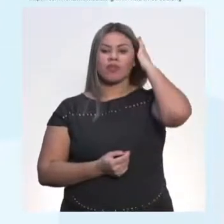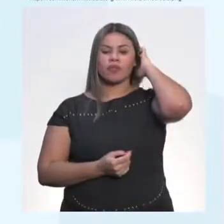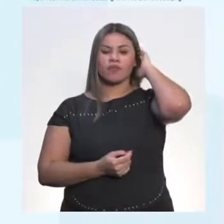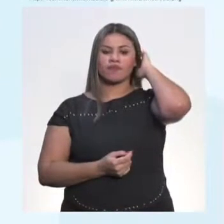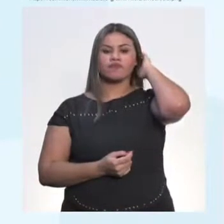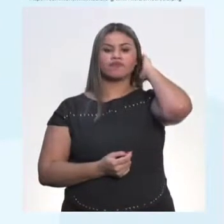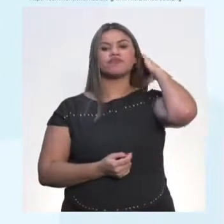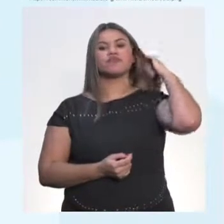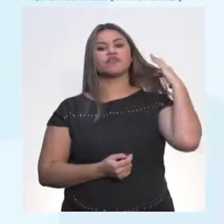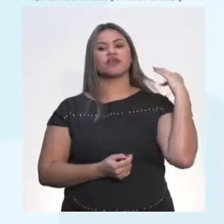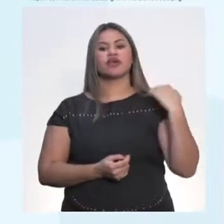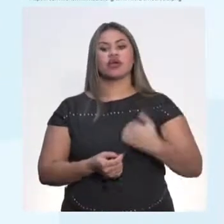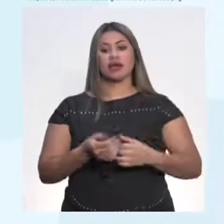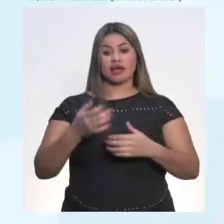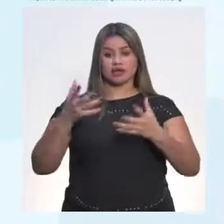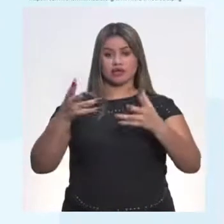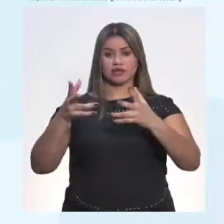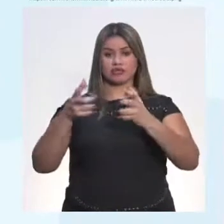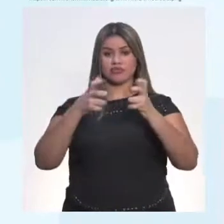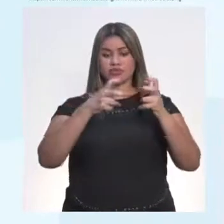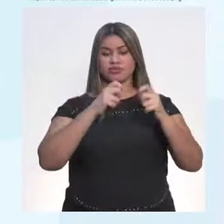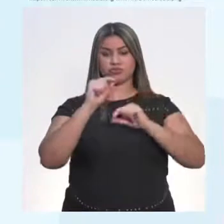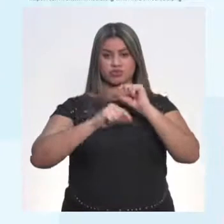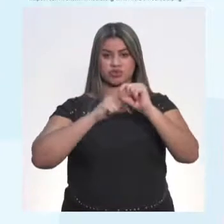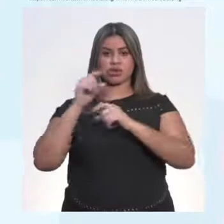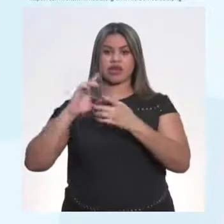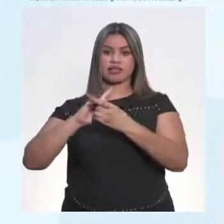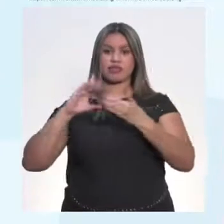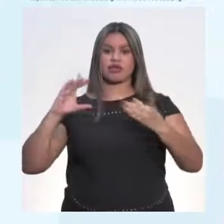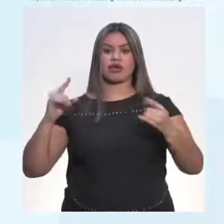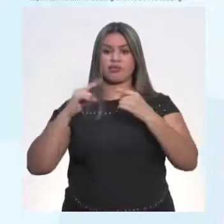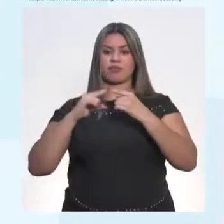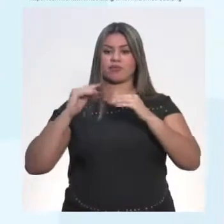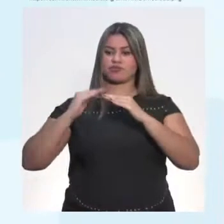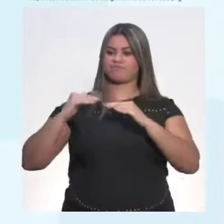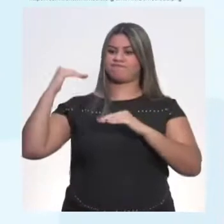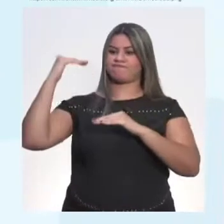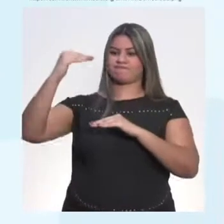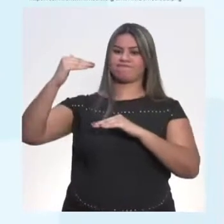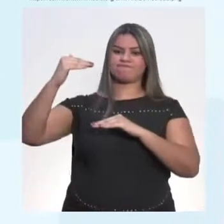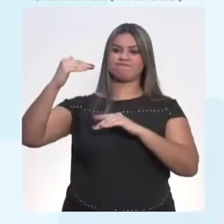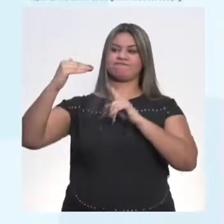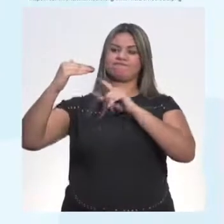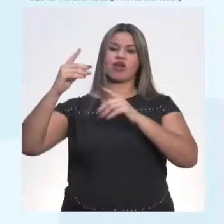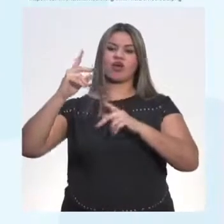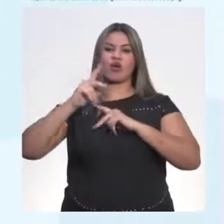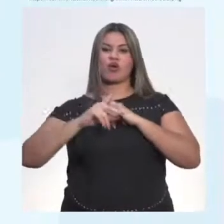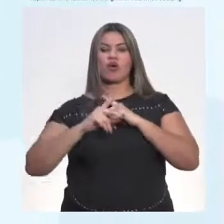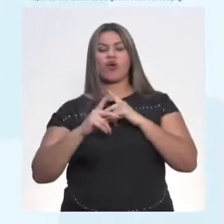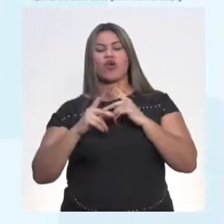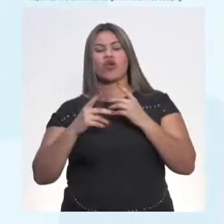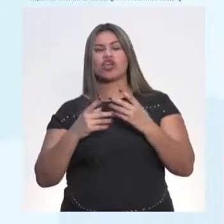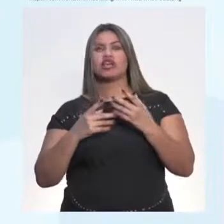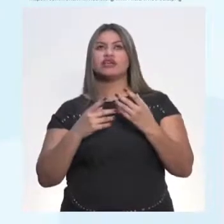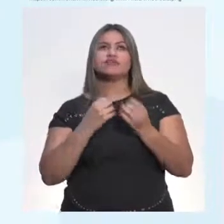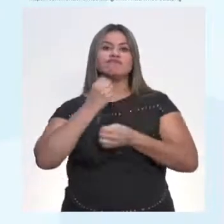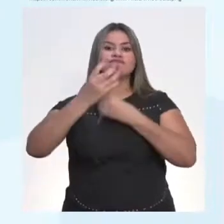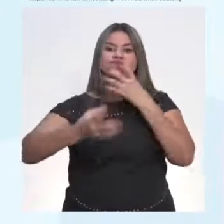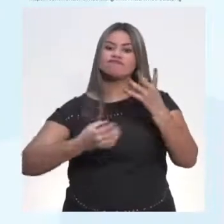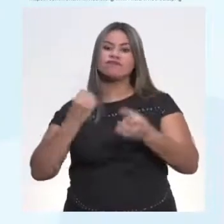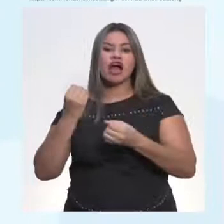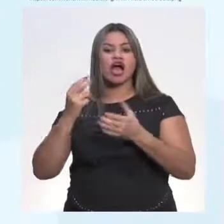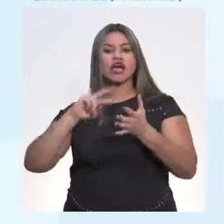as democracias na elas estão ligadas a ideia de soberania popular e a expressão através do voto é